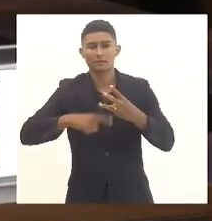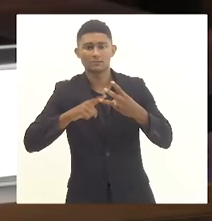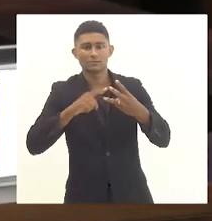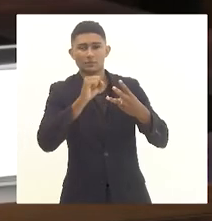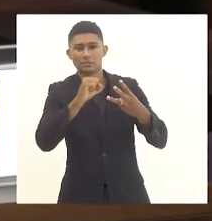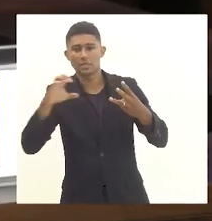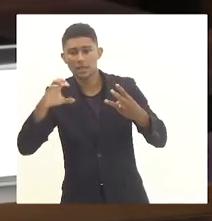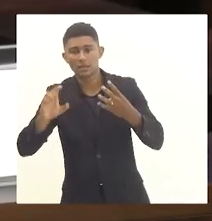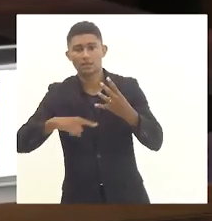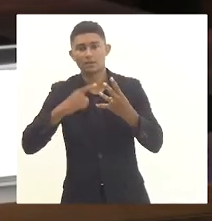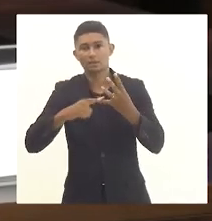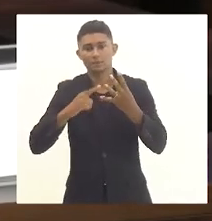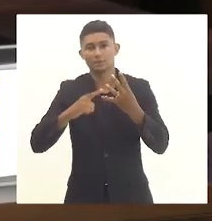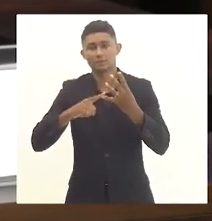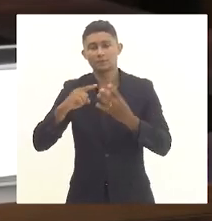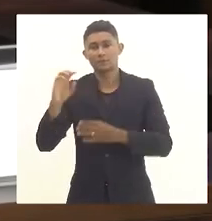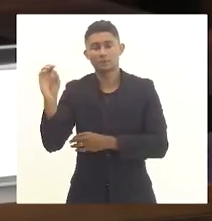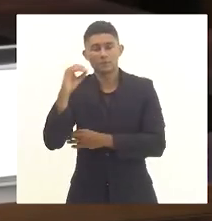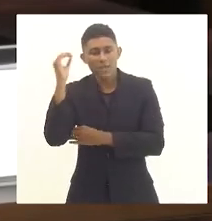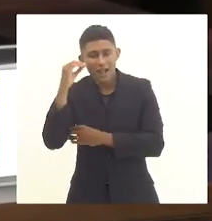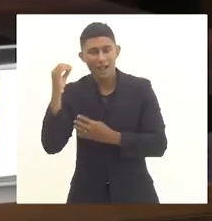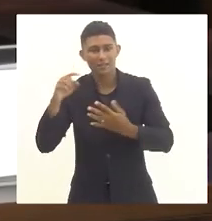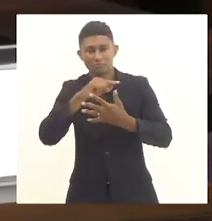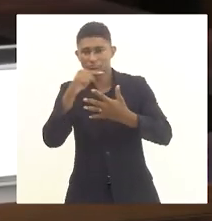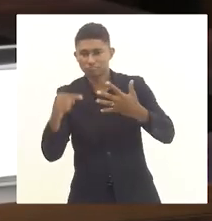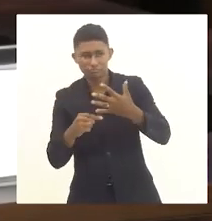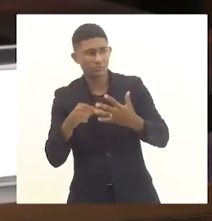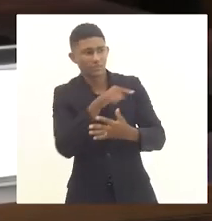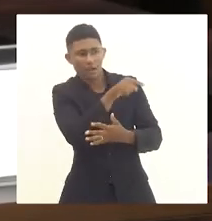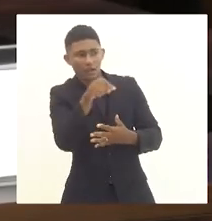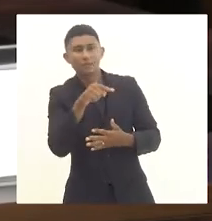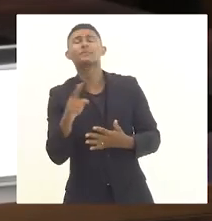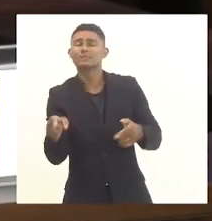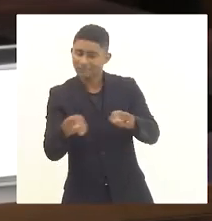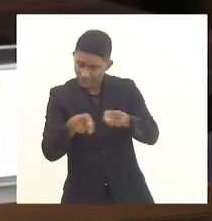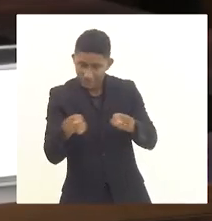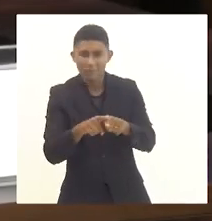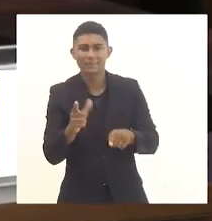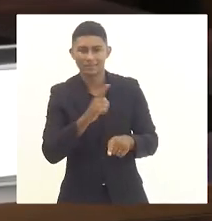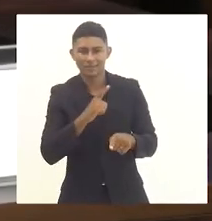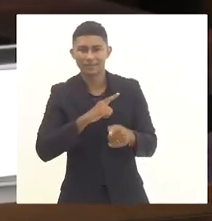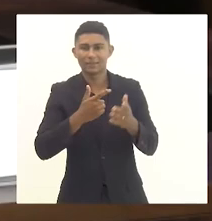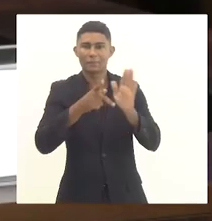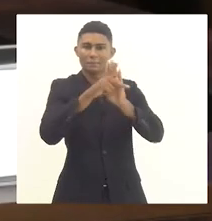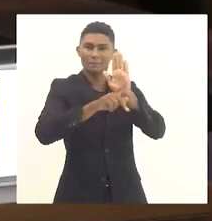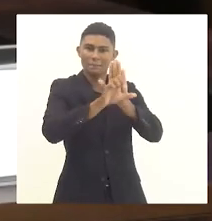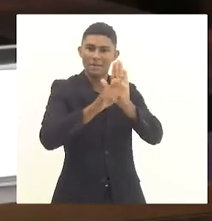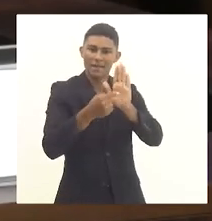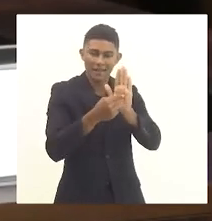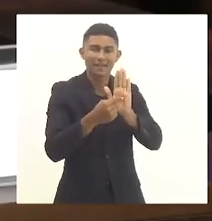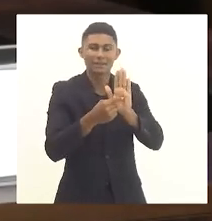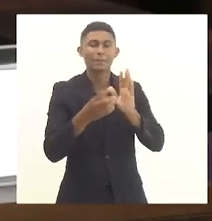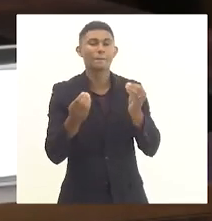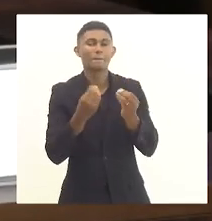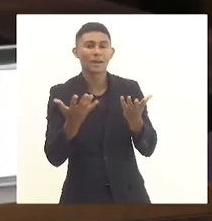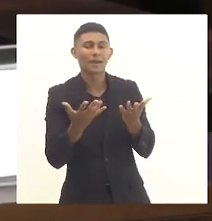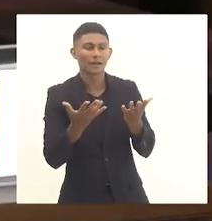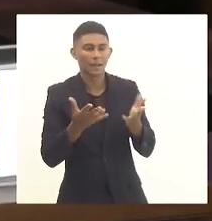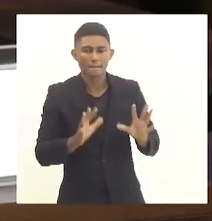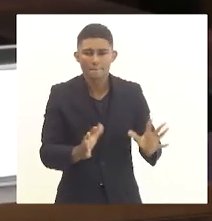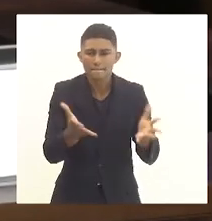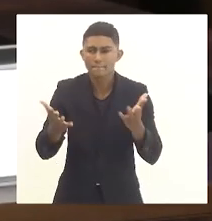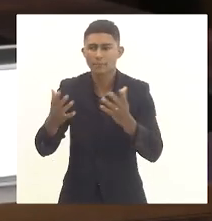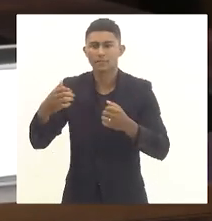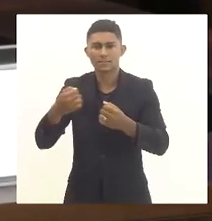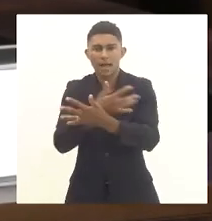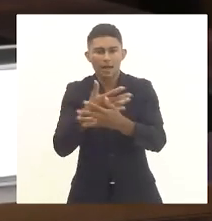Grande do Sul e Minas Gerais, têm hoje tramitando projetos de leis também estaduais que incentivam os municípios a atualizar a legislação com base e